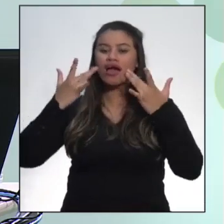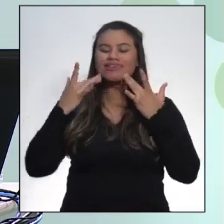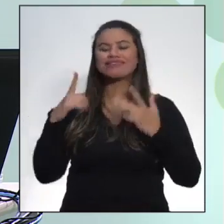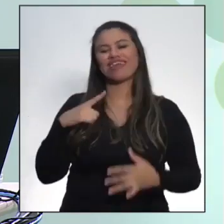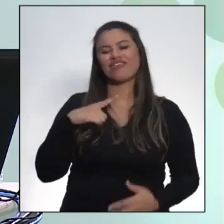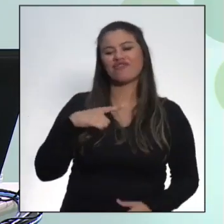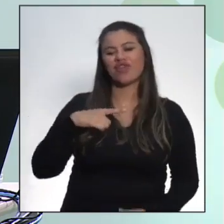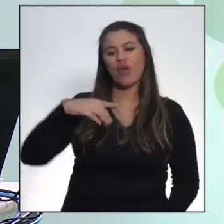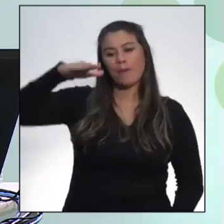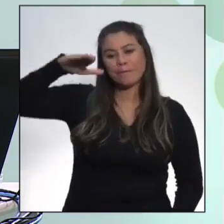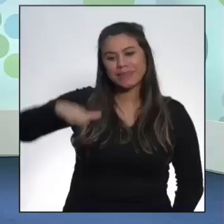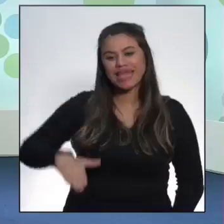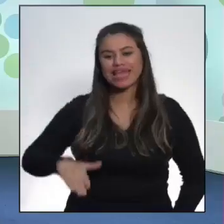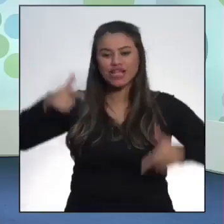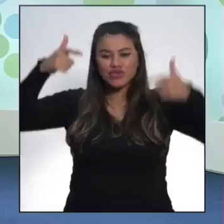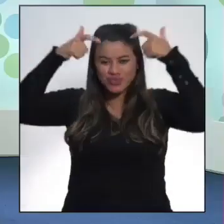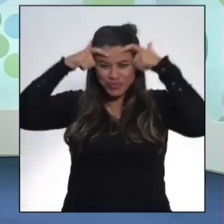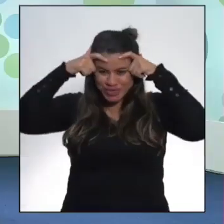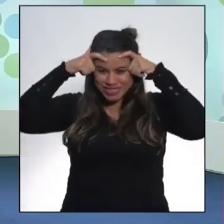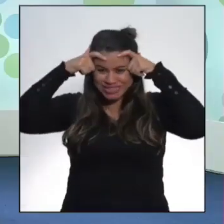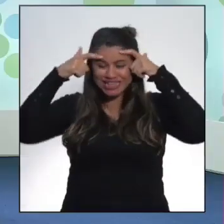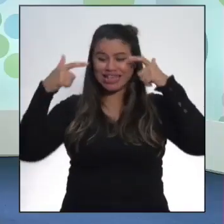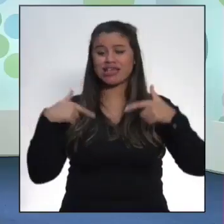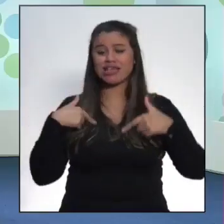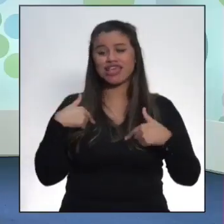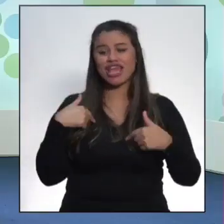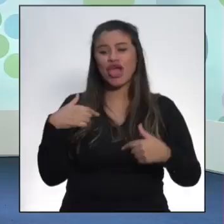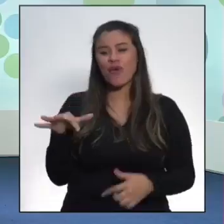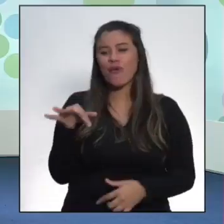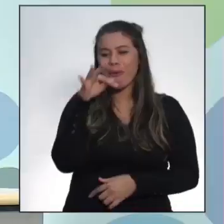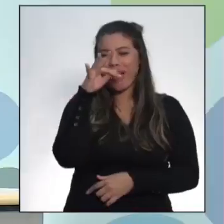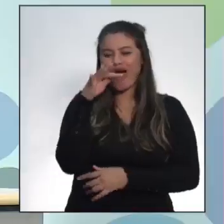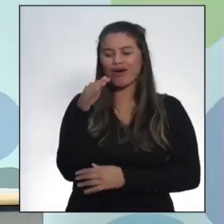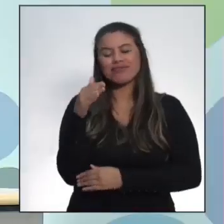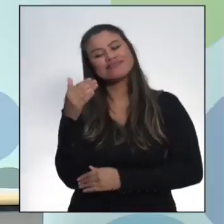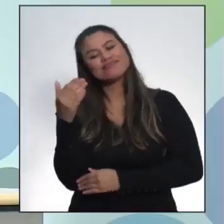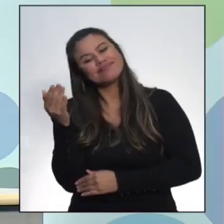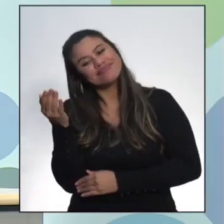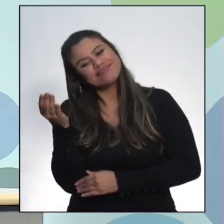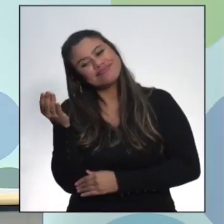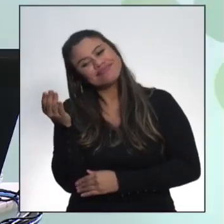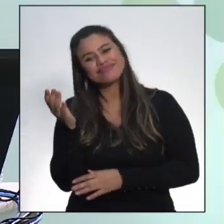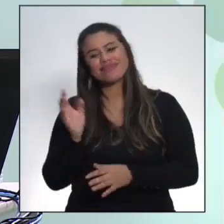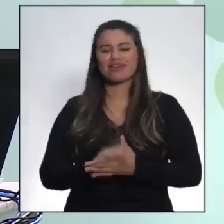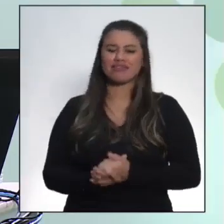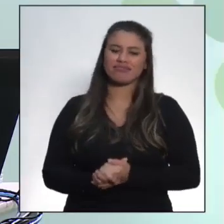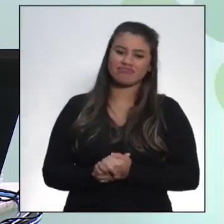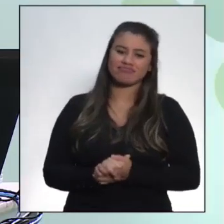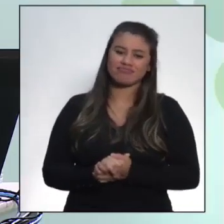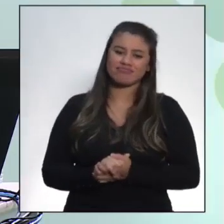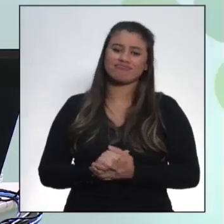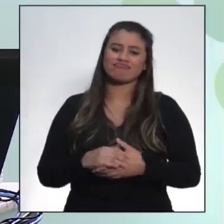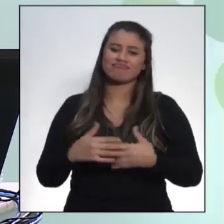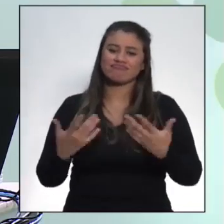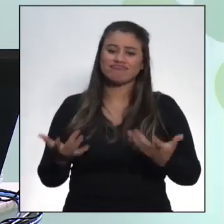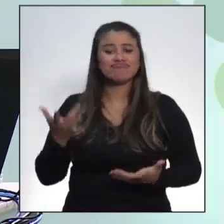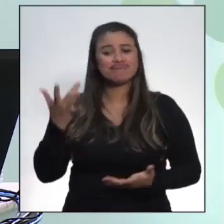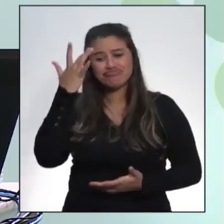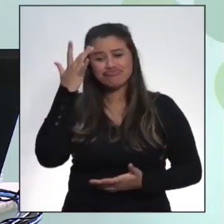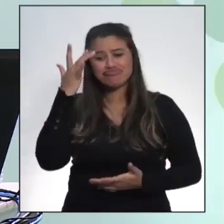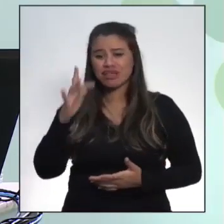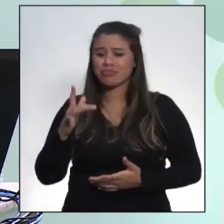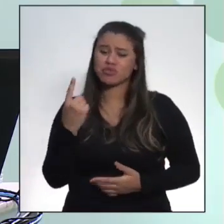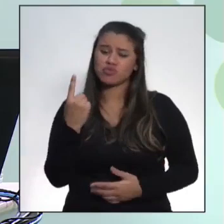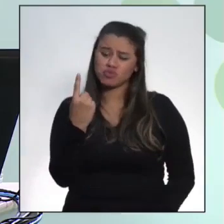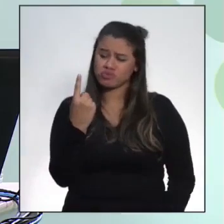O Pequeno Príncipe. Nossa. E eu fui a Rosa. Né? Nossa, que legal. A grande decepção de não saber que era uma única